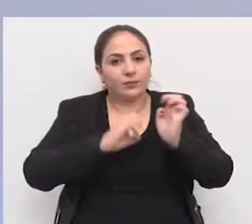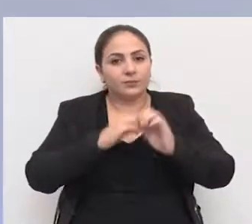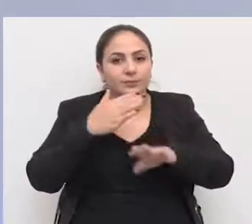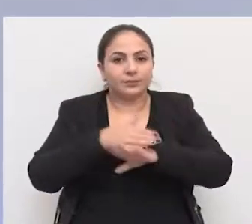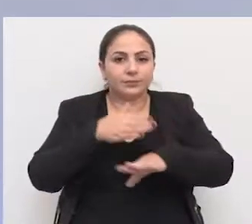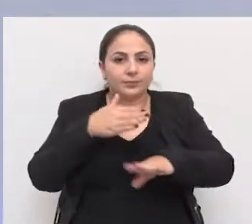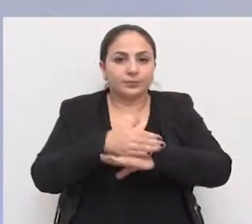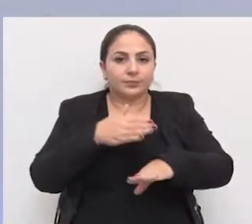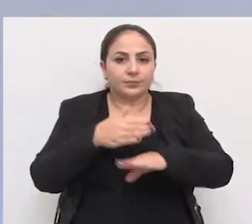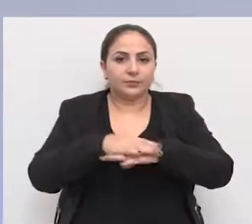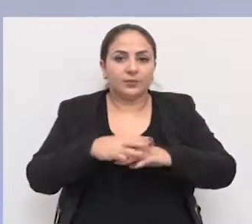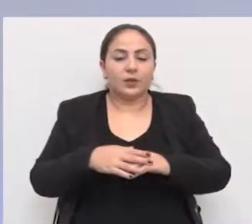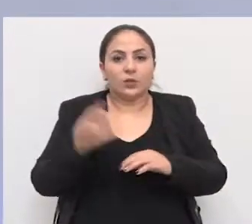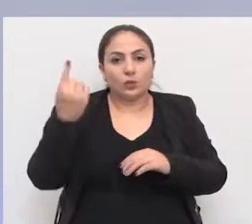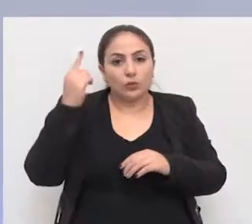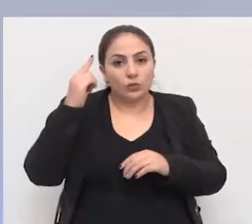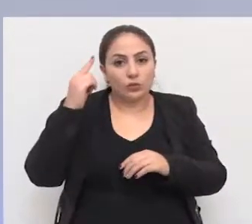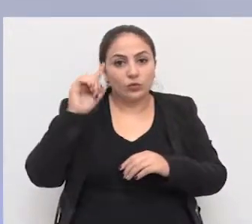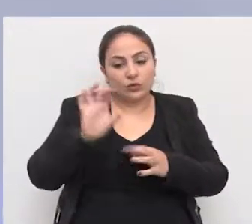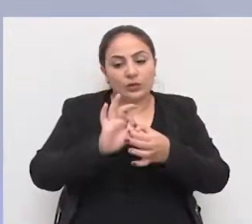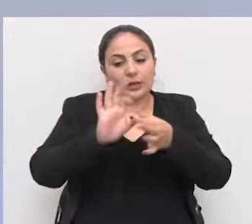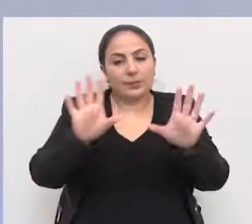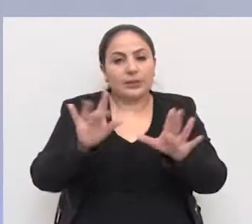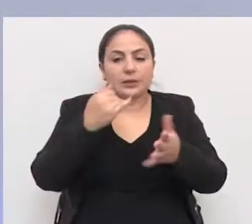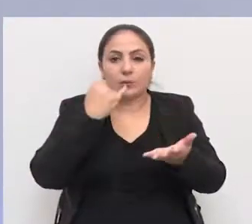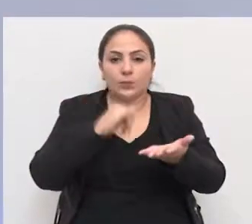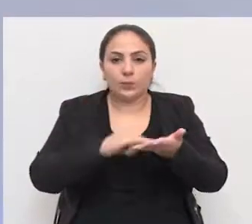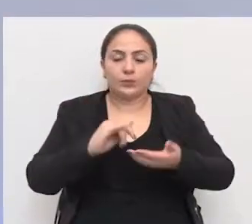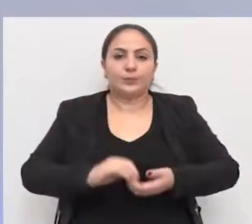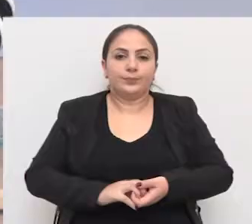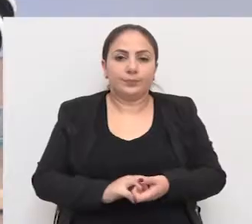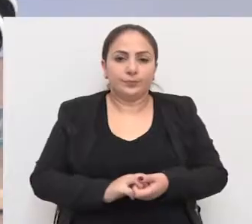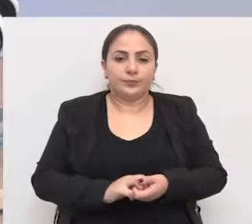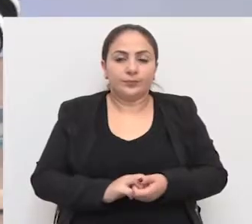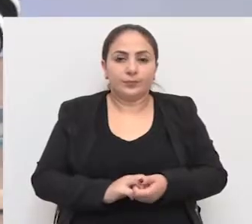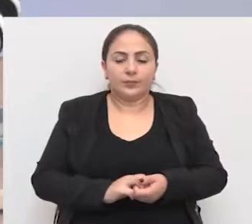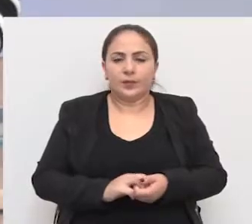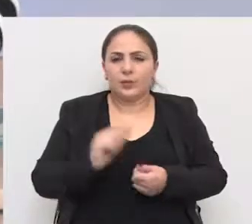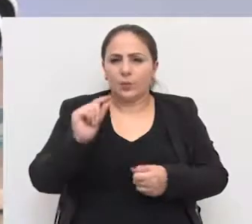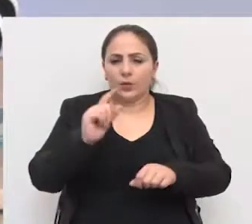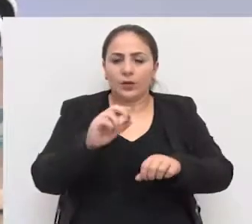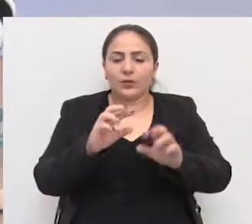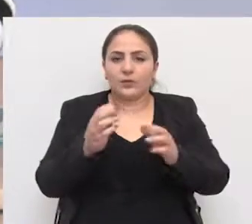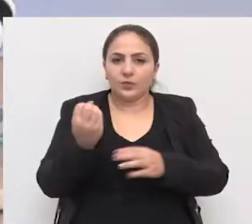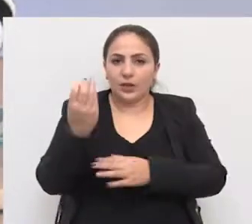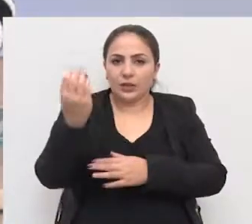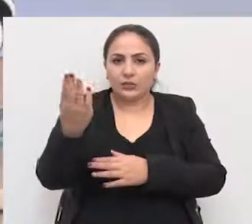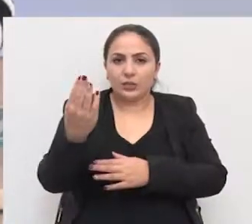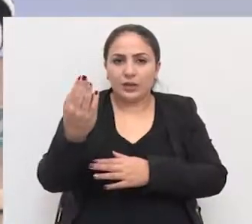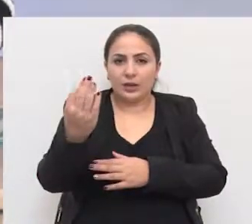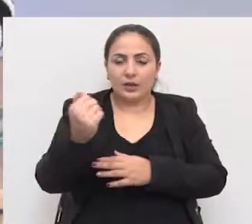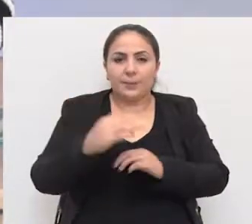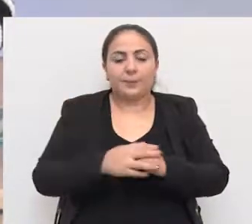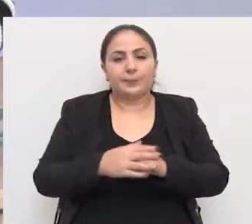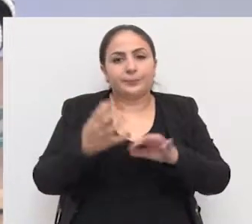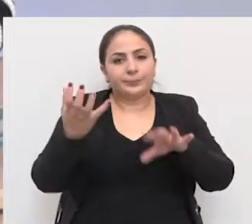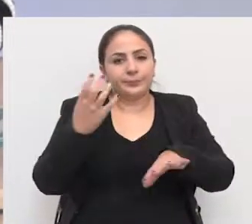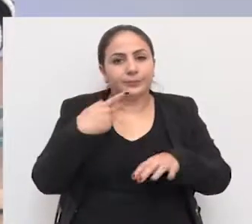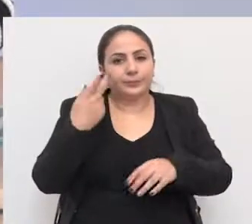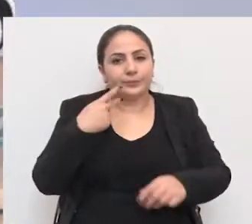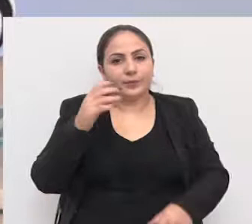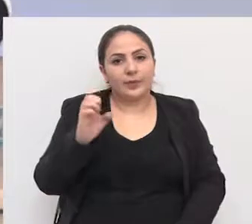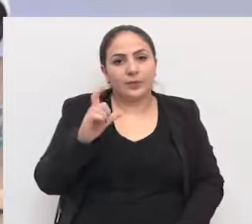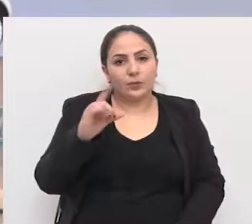mais empresas participarão do Dia da Liberdade de Impostos. Em recente viagem a Brasília, o vereador